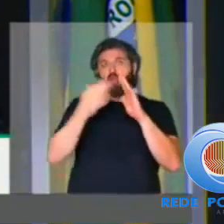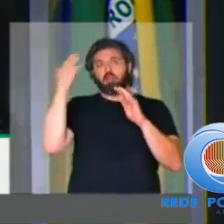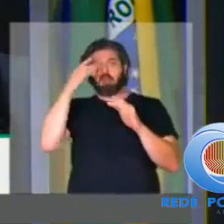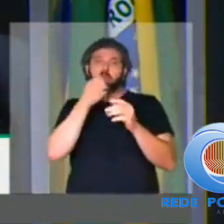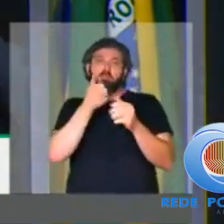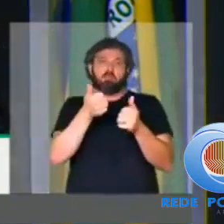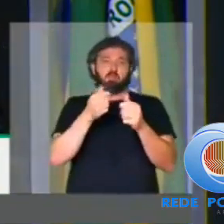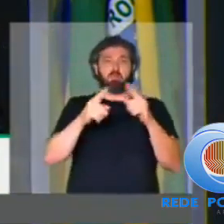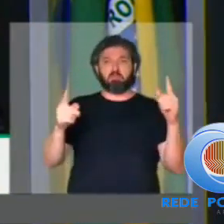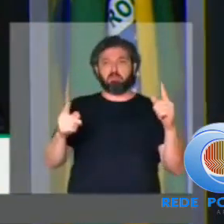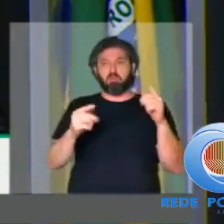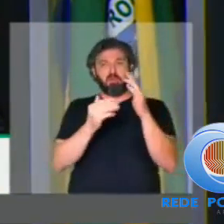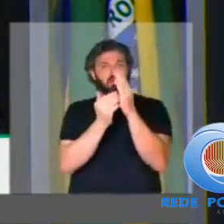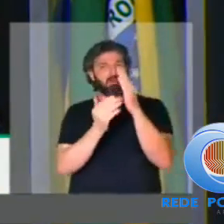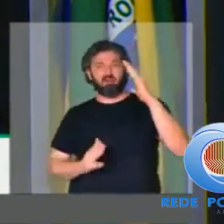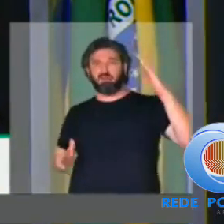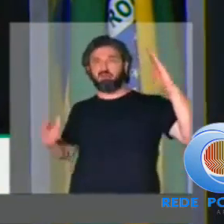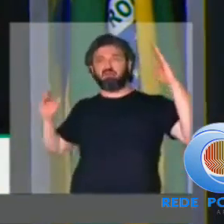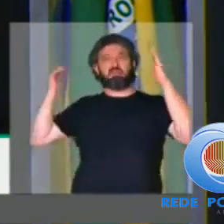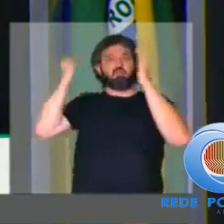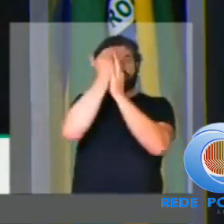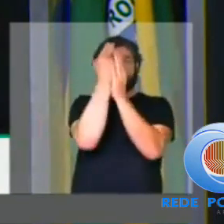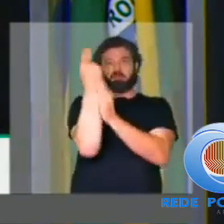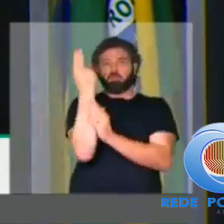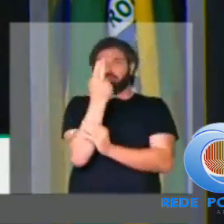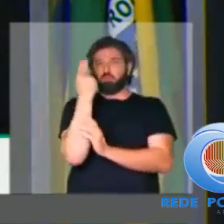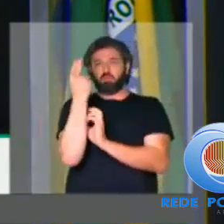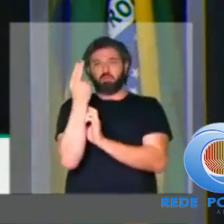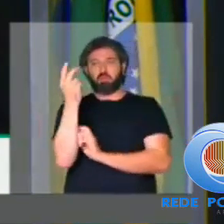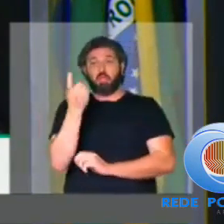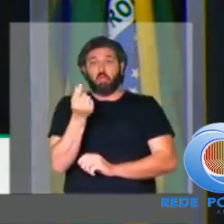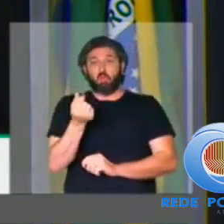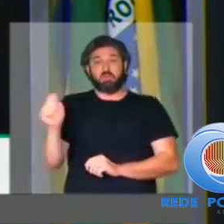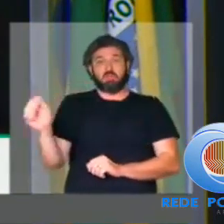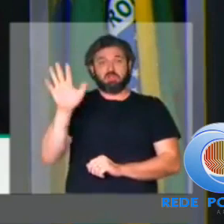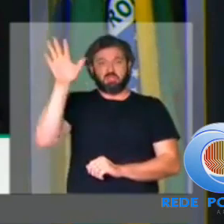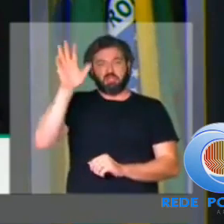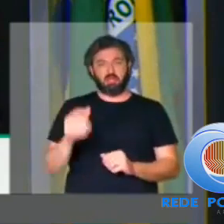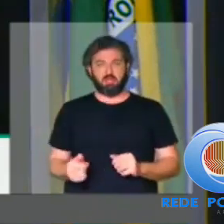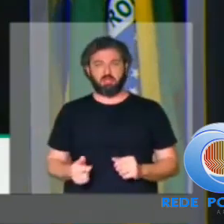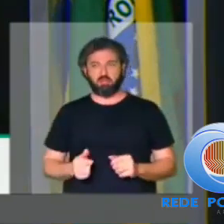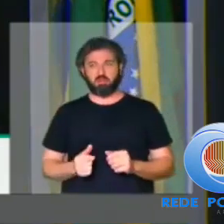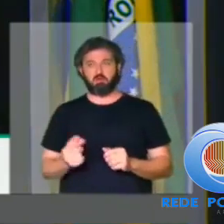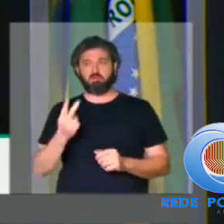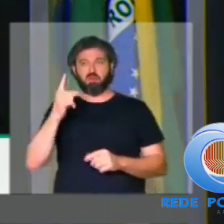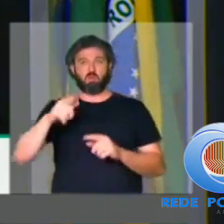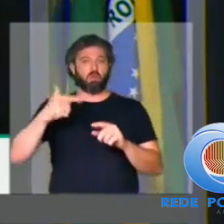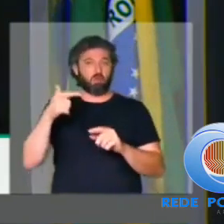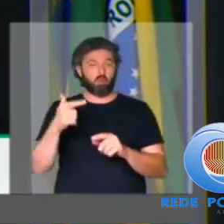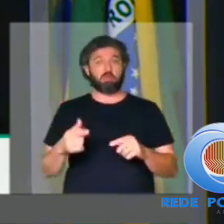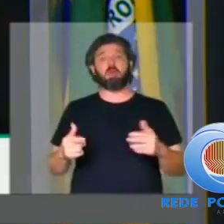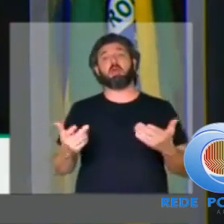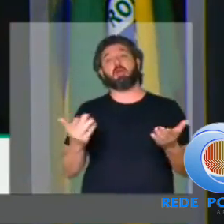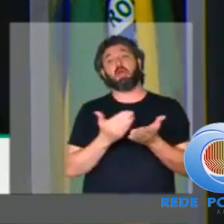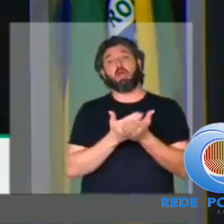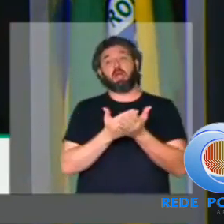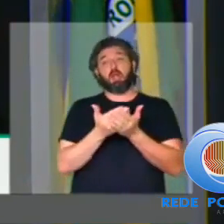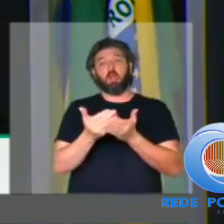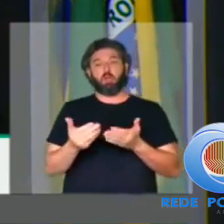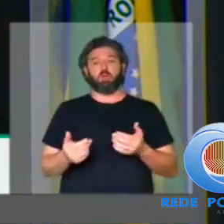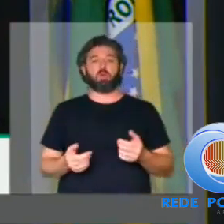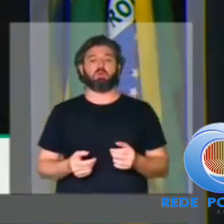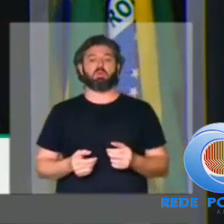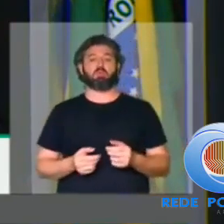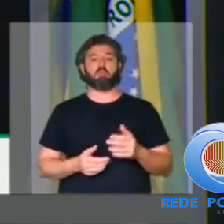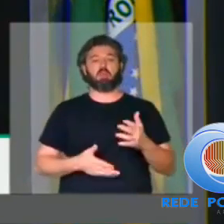para entender, mas quando passa do razoável, agrega custo, não agrega mais valor e começa a